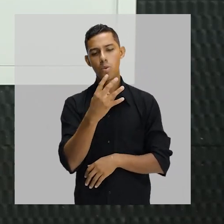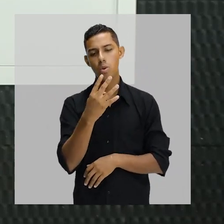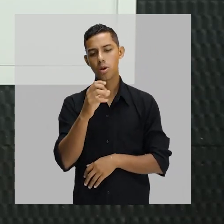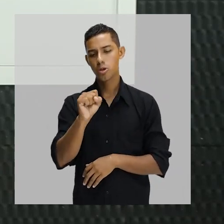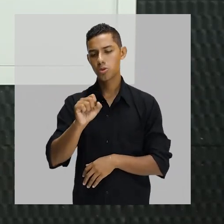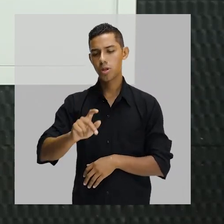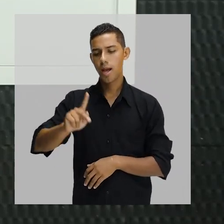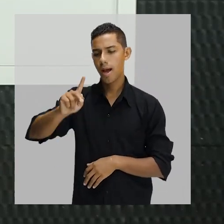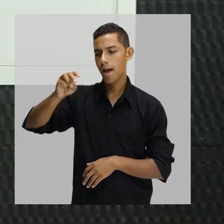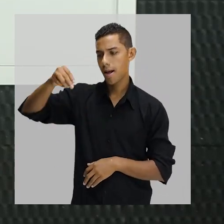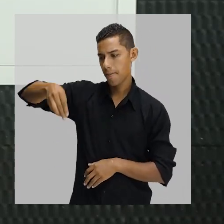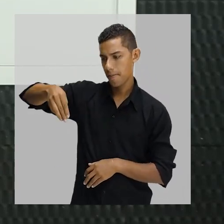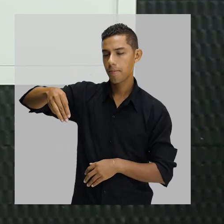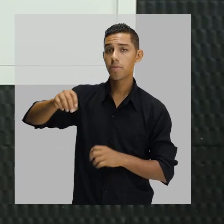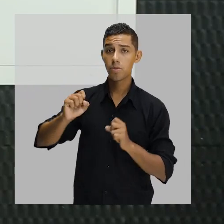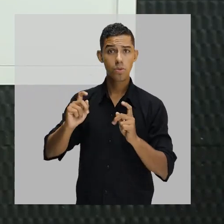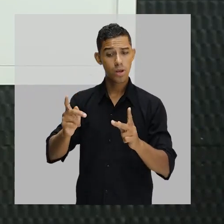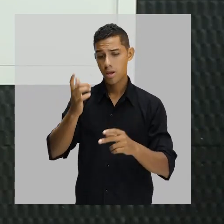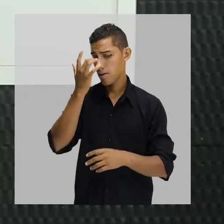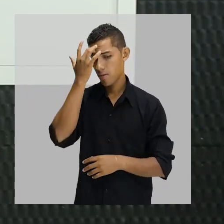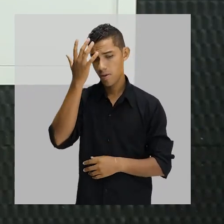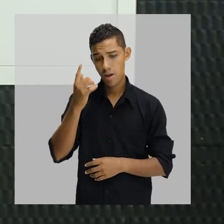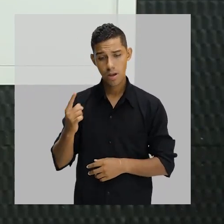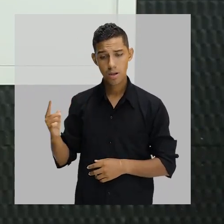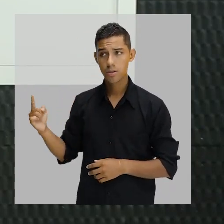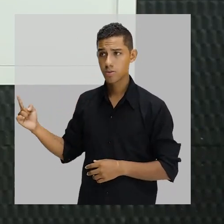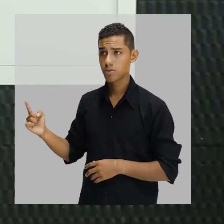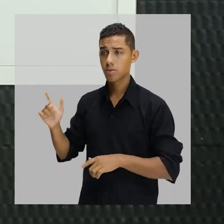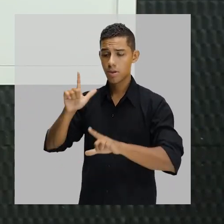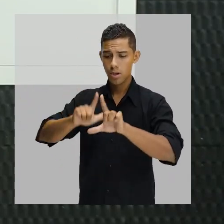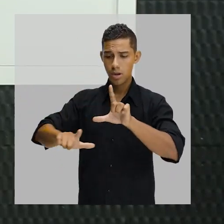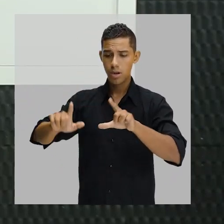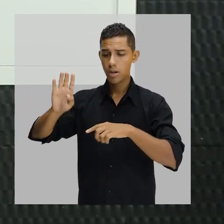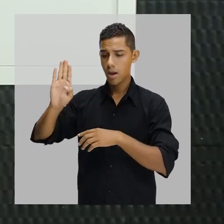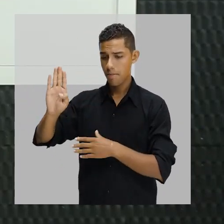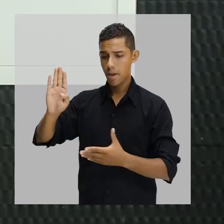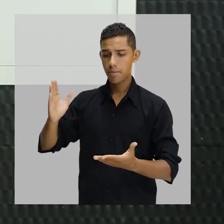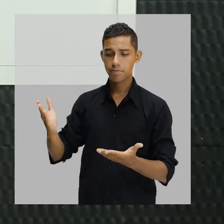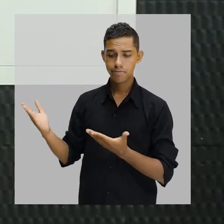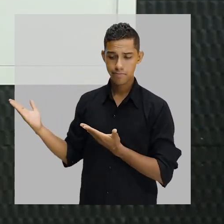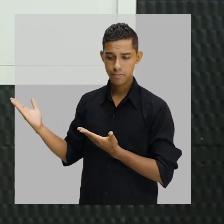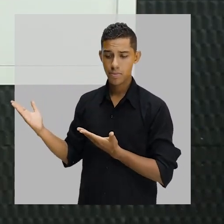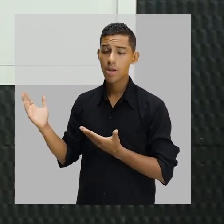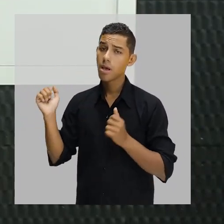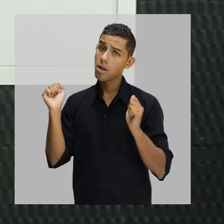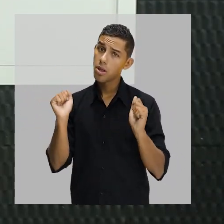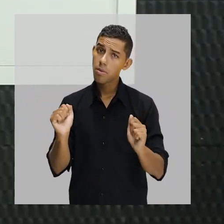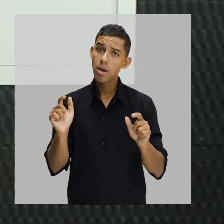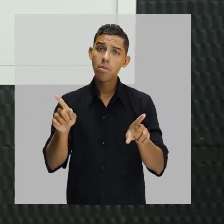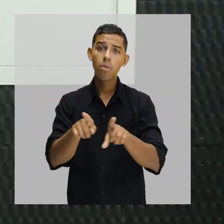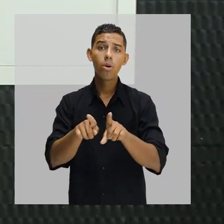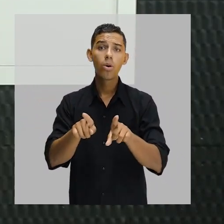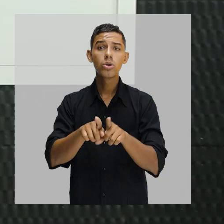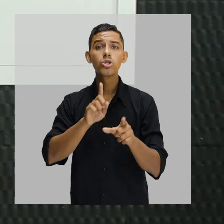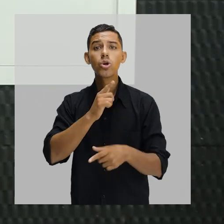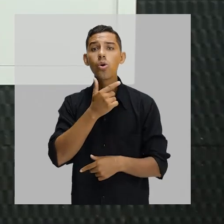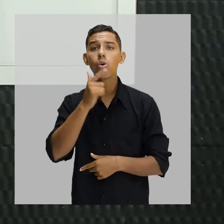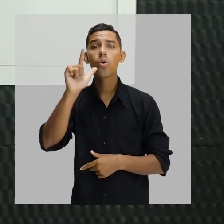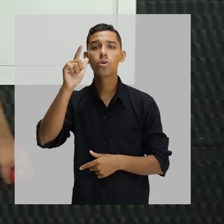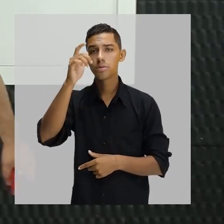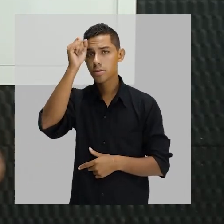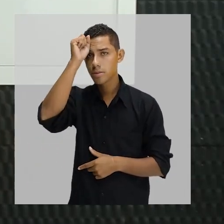certo? Essa questão ela também poderia ser resolvida utilizando, não é, a função do